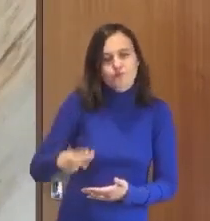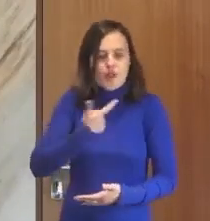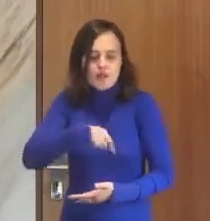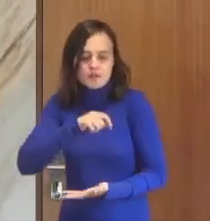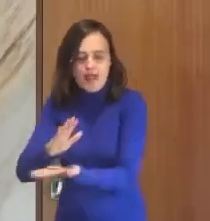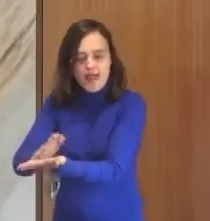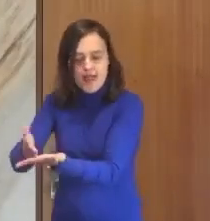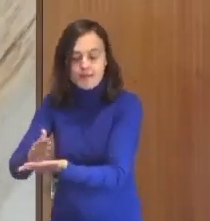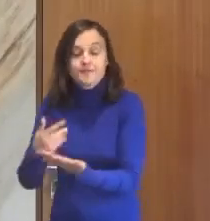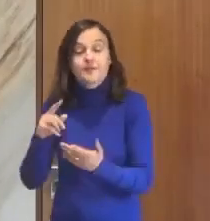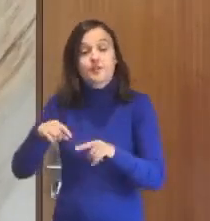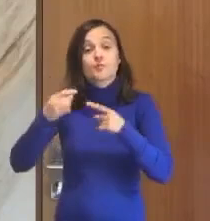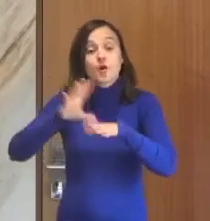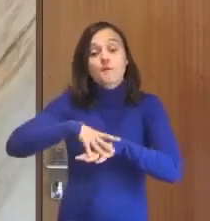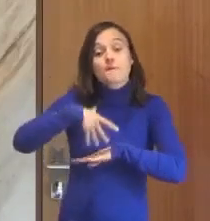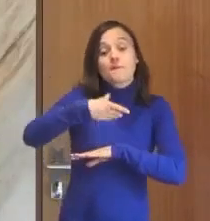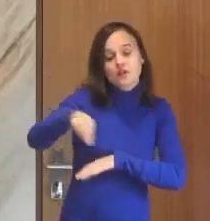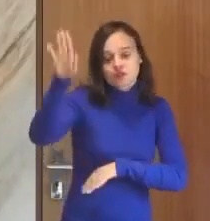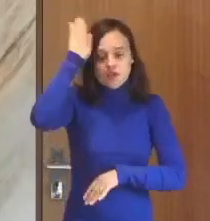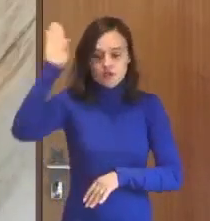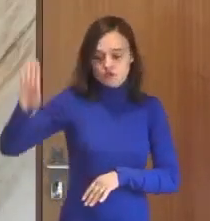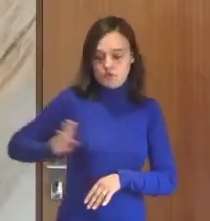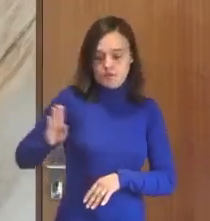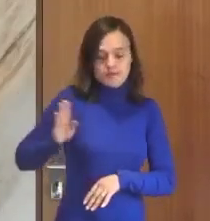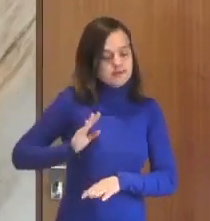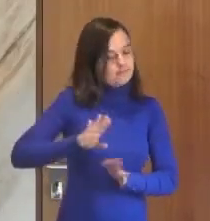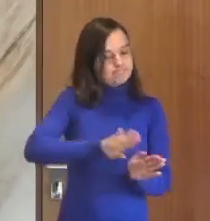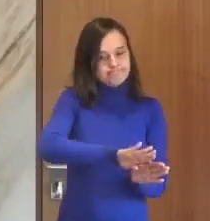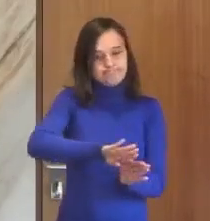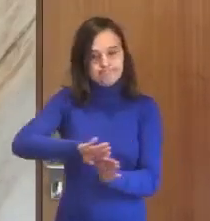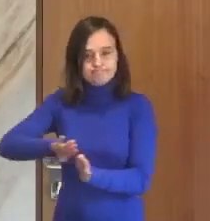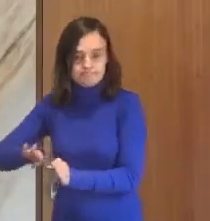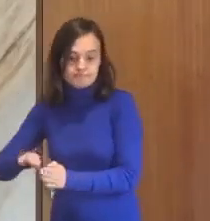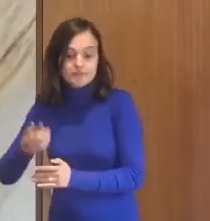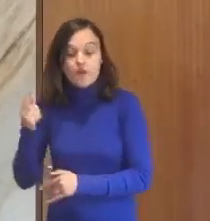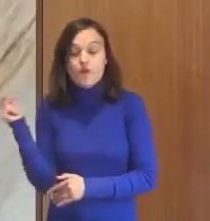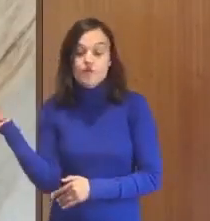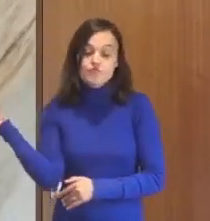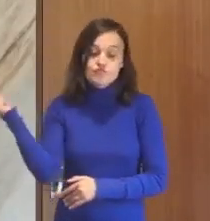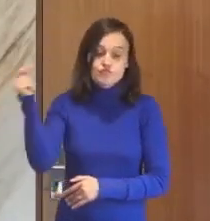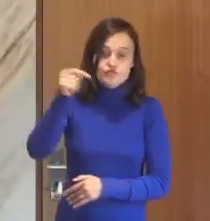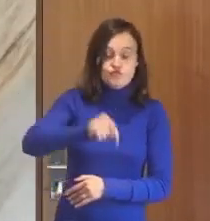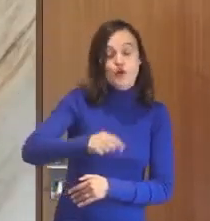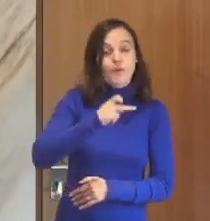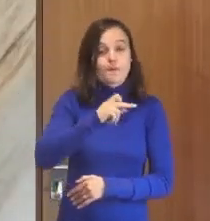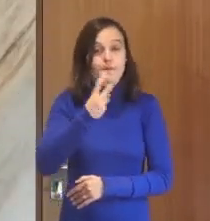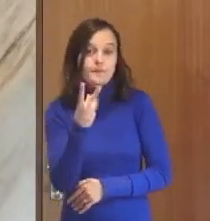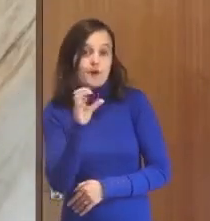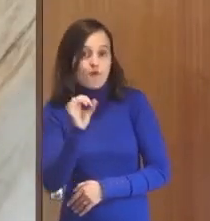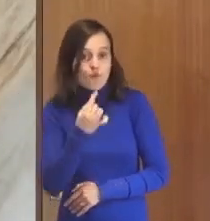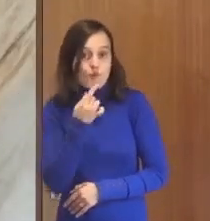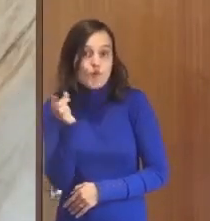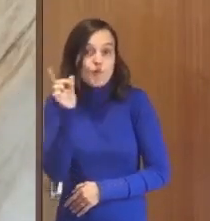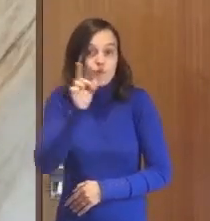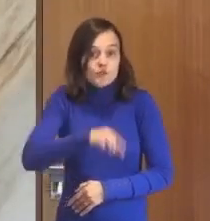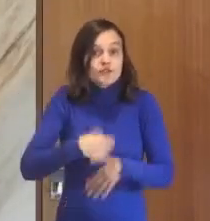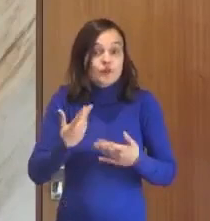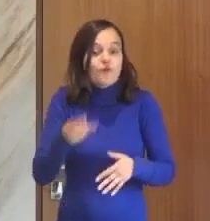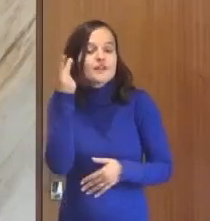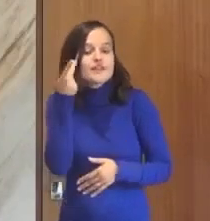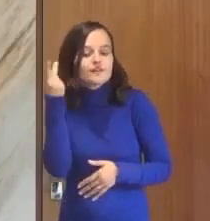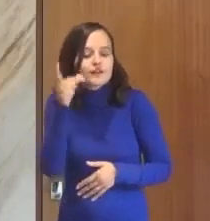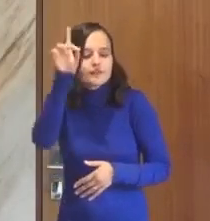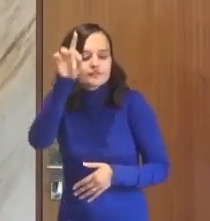retira-se da vida militar e regressa a Avô, onde virá a falecer, dedicando o resto da sua vida a escrever